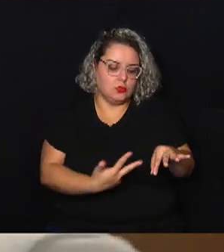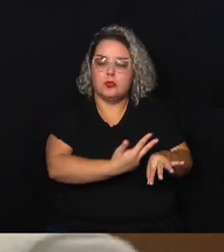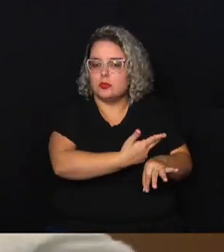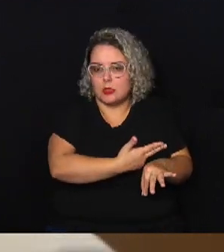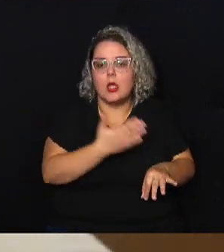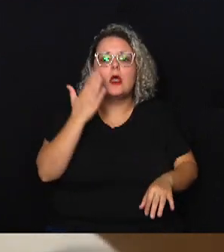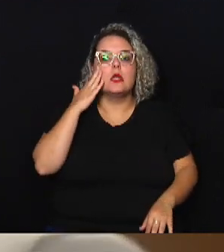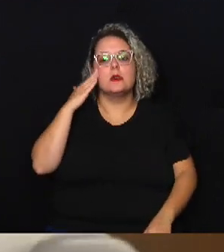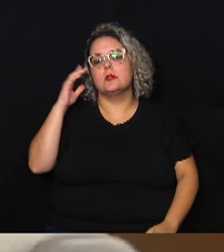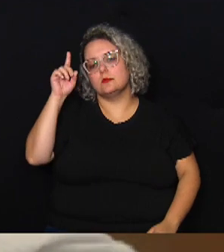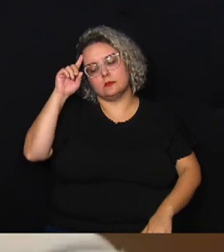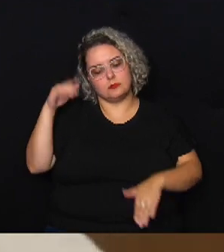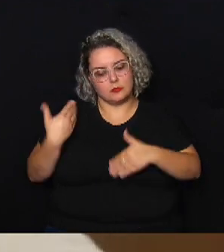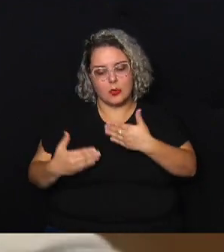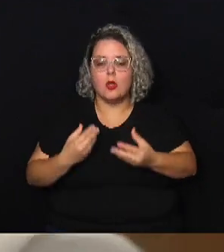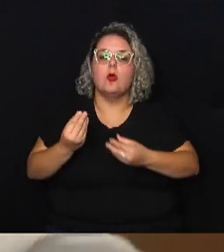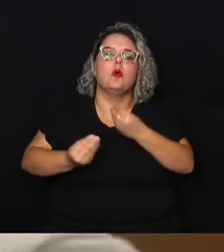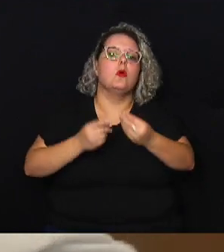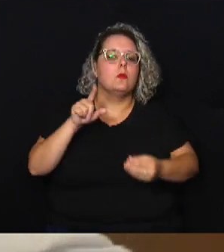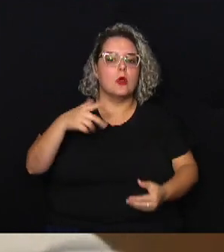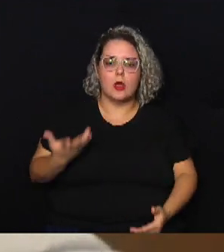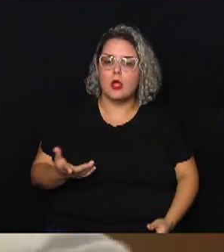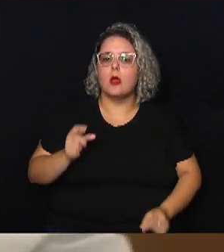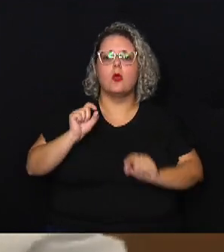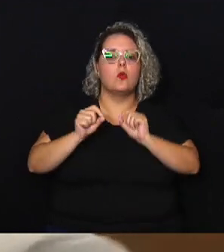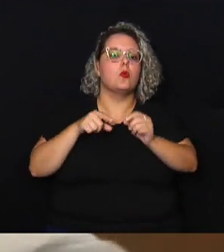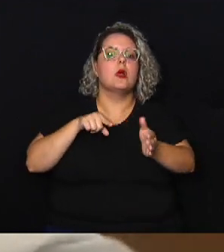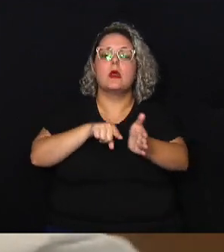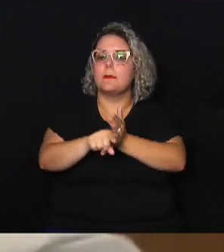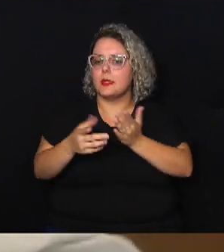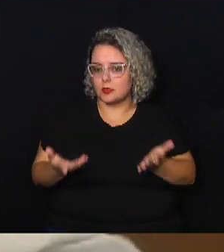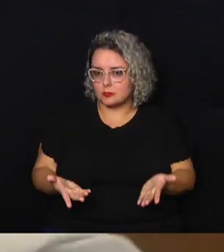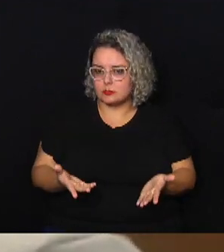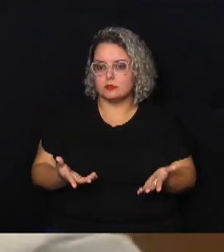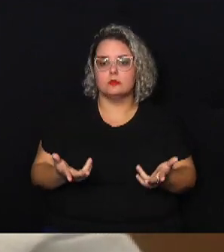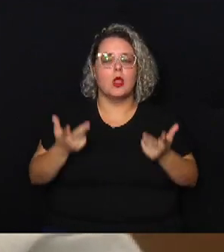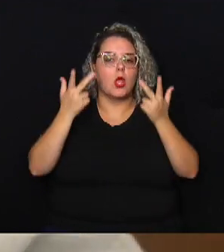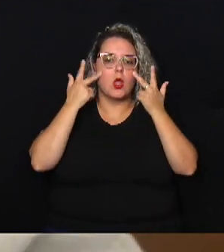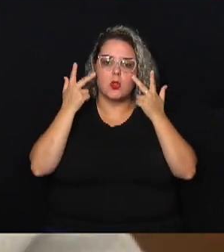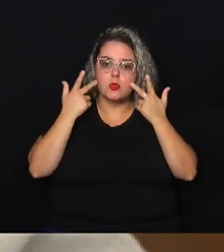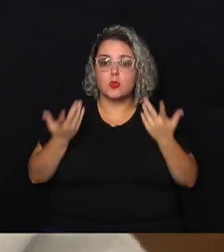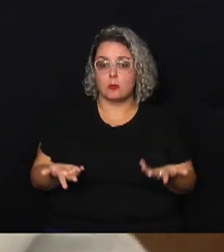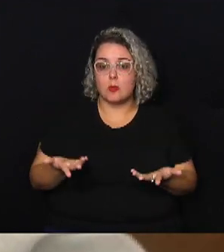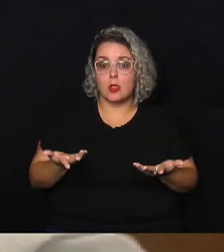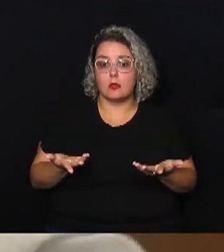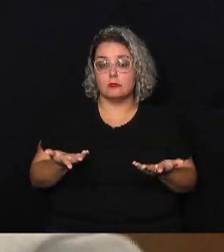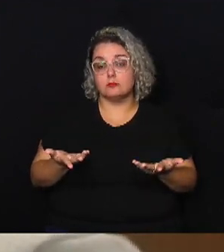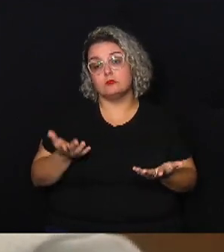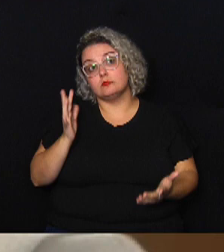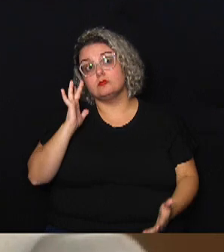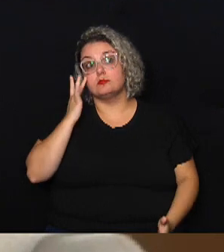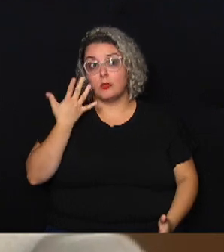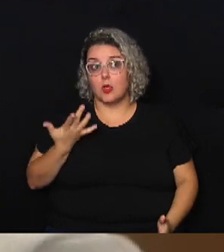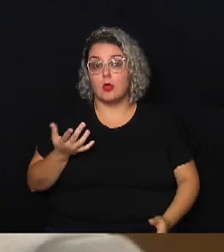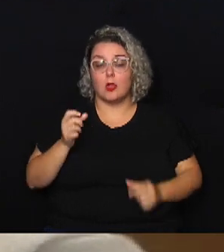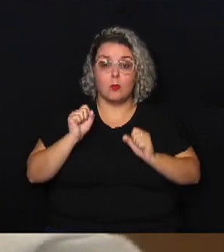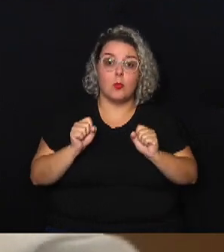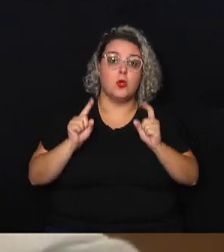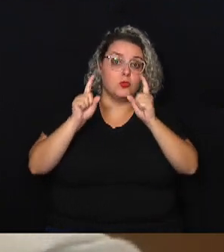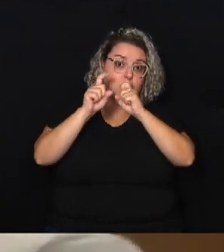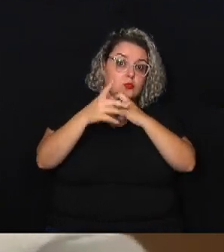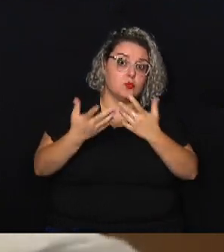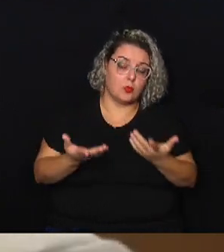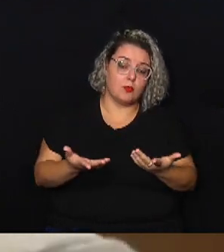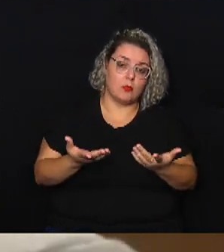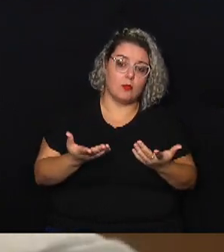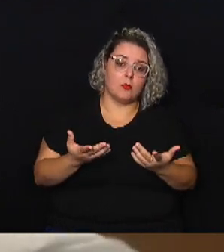rotina minha, como que é e o que perguntar, então é super tranquilo isso. E que eu acho que pode ser uma dificuldade para quem